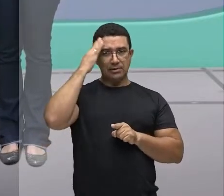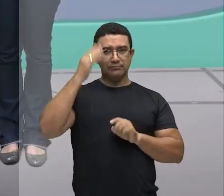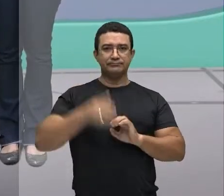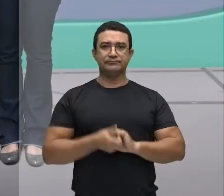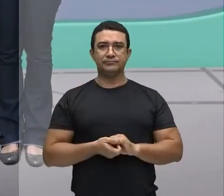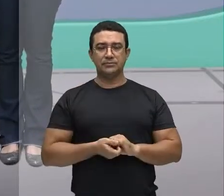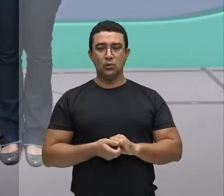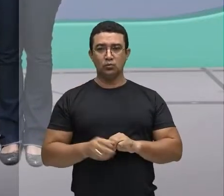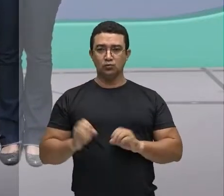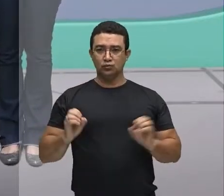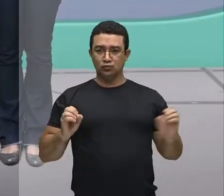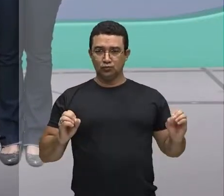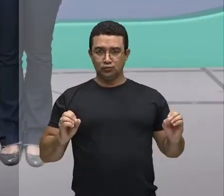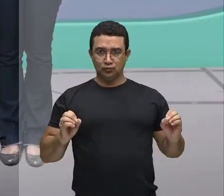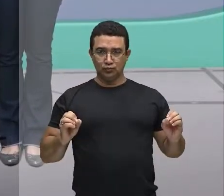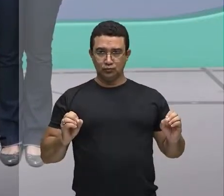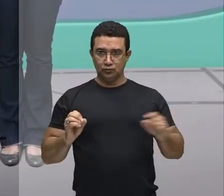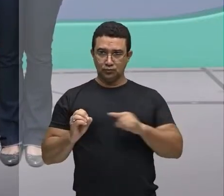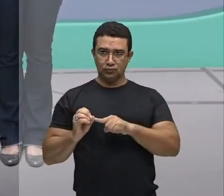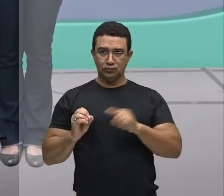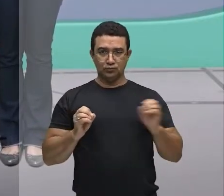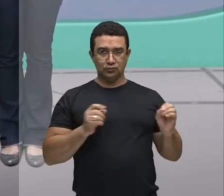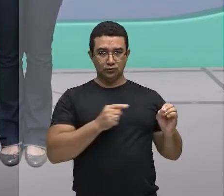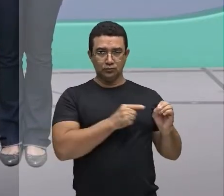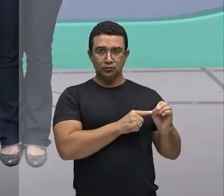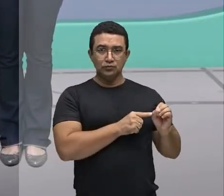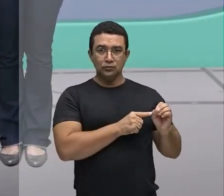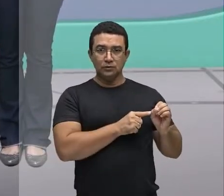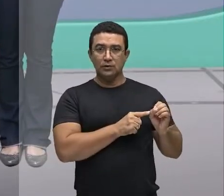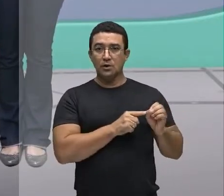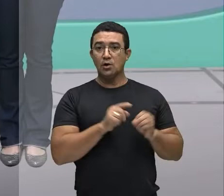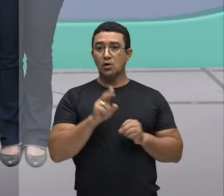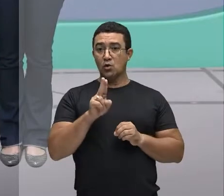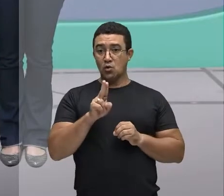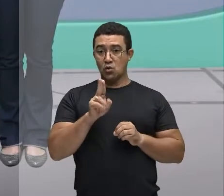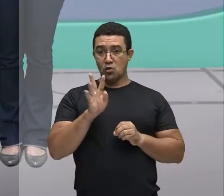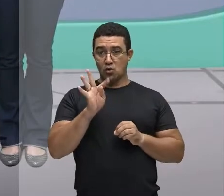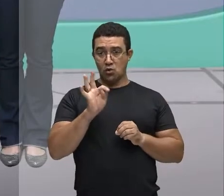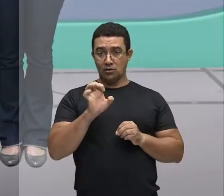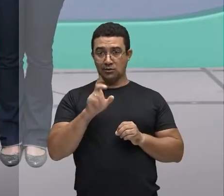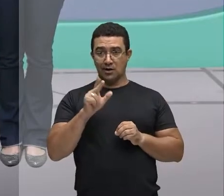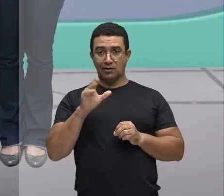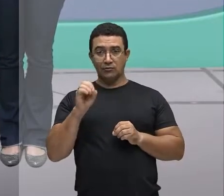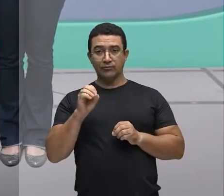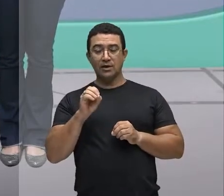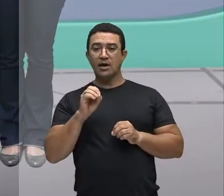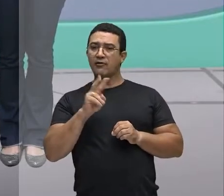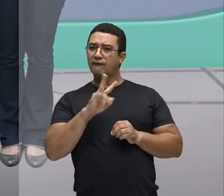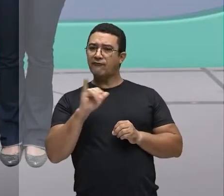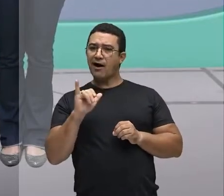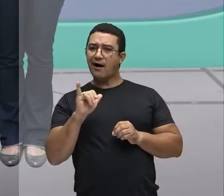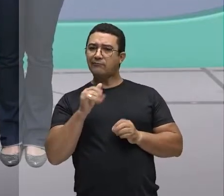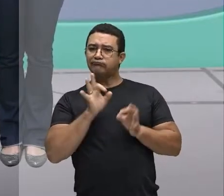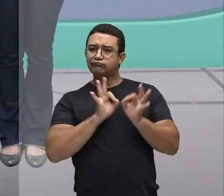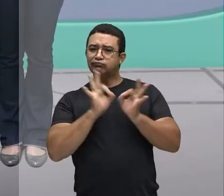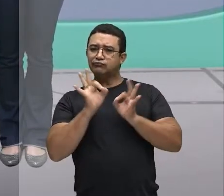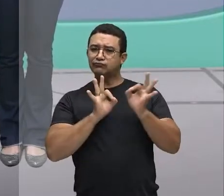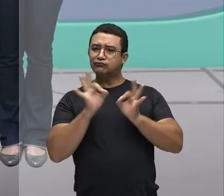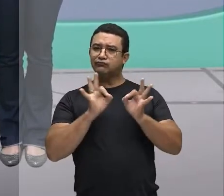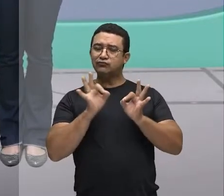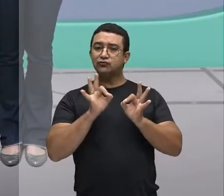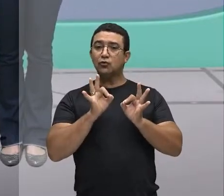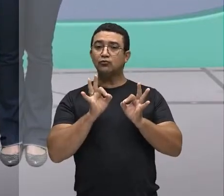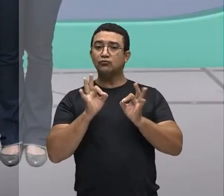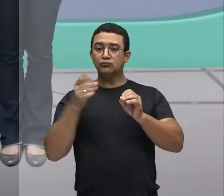do útero, que é chamada de endométrio, é ela que se prepara para receber o zigoto quando